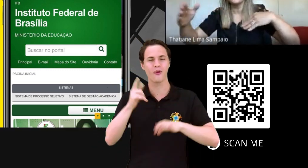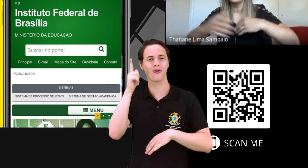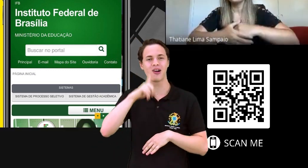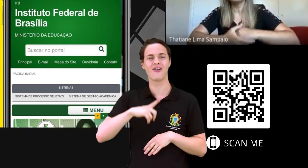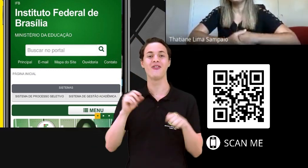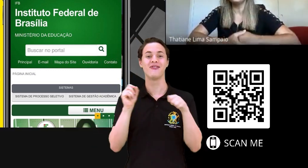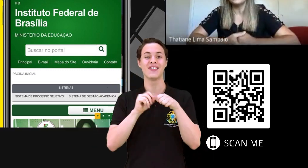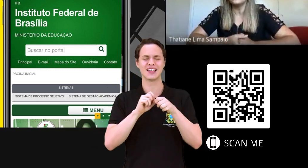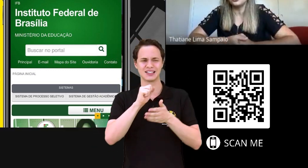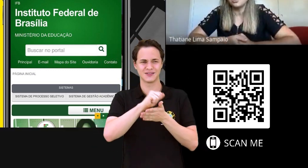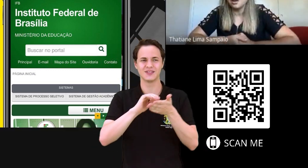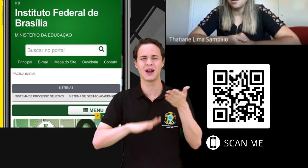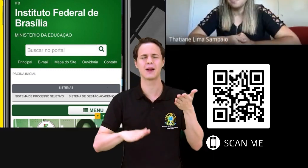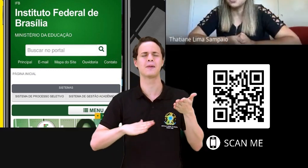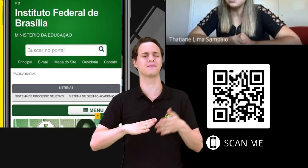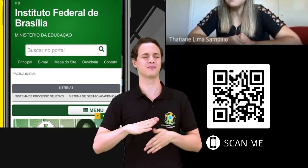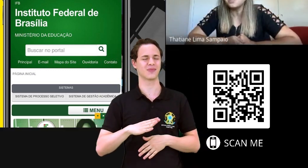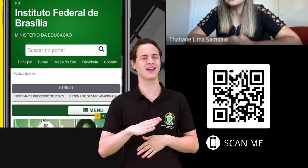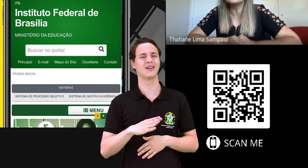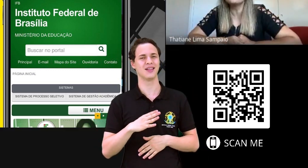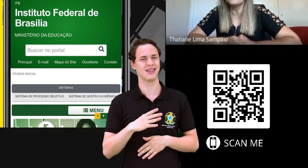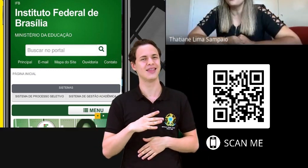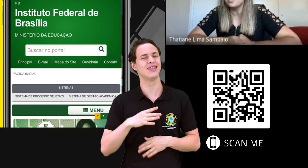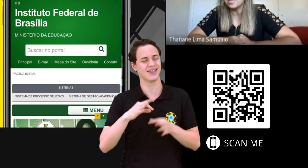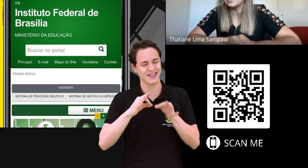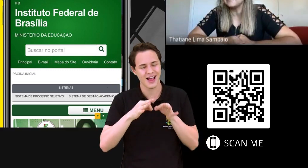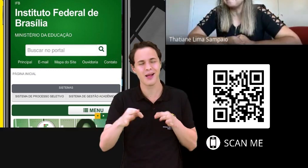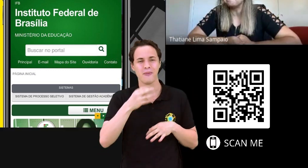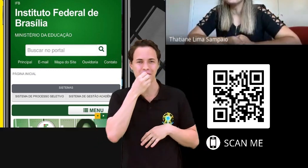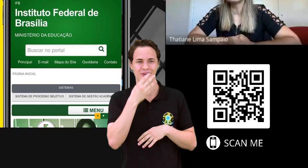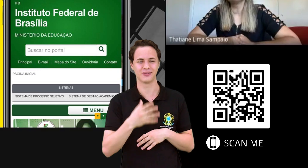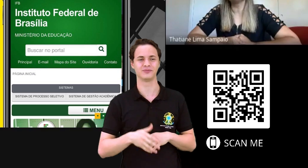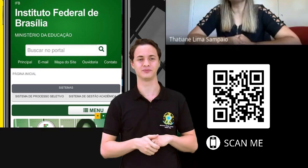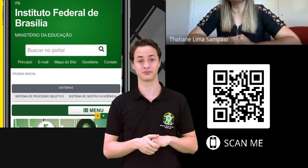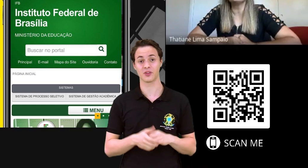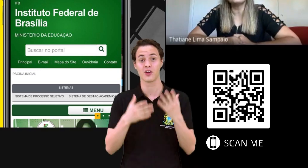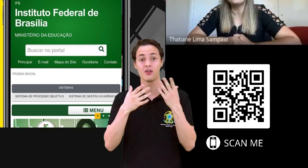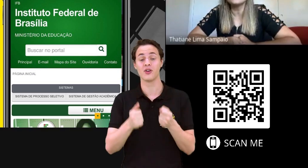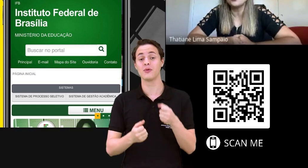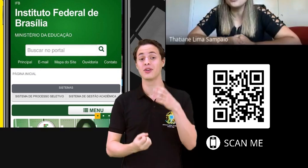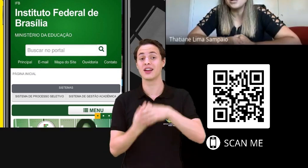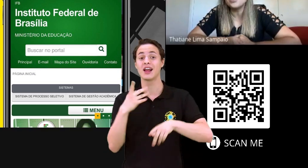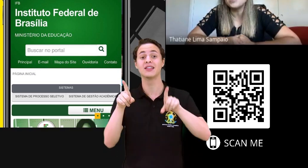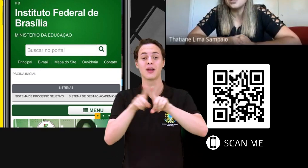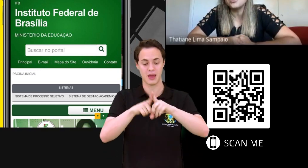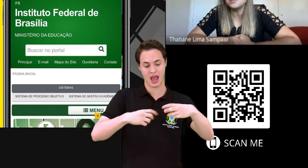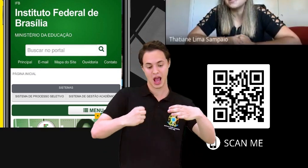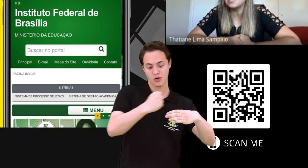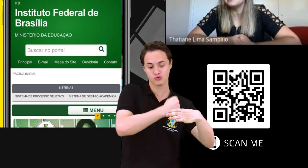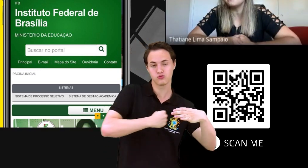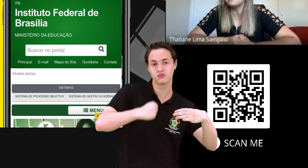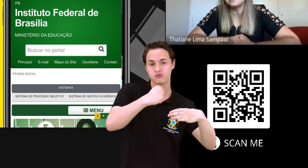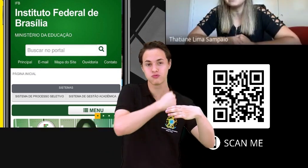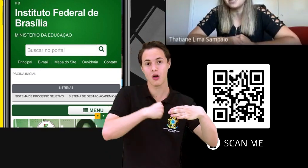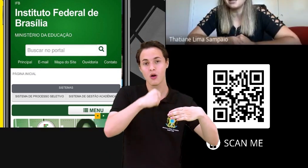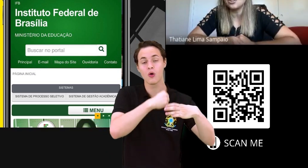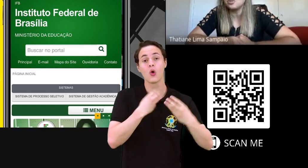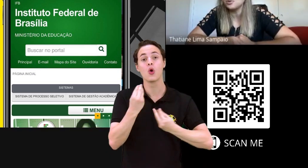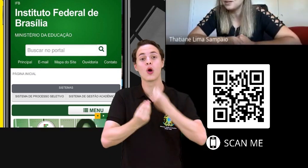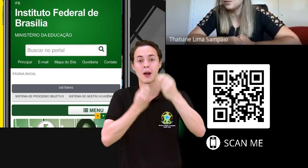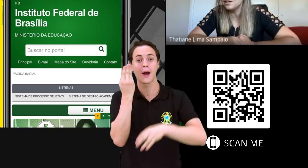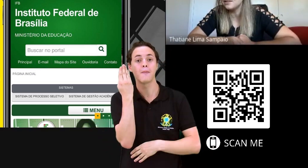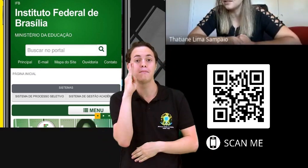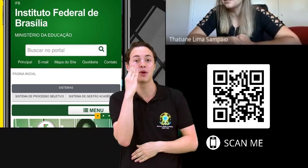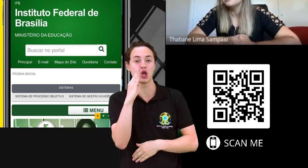ser uma atividade um pouquinho mais prolongada. Vamos fazer um laboratório na cozinha de vocês e aplicar técnicas